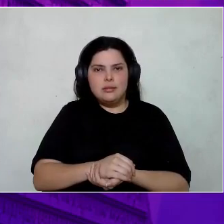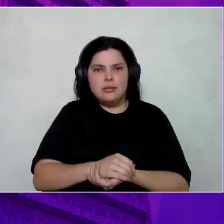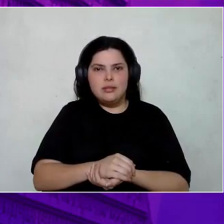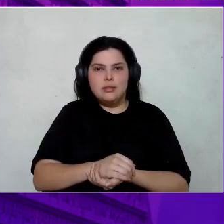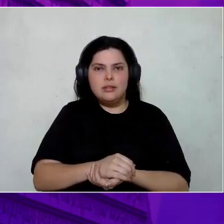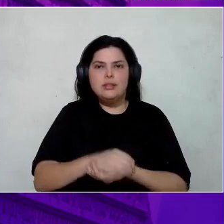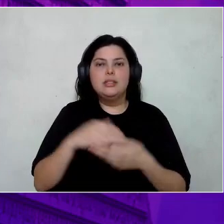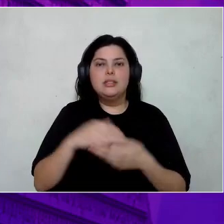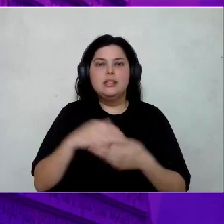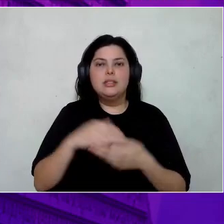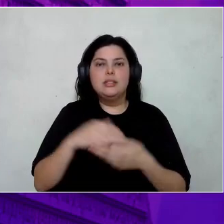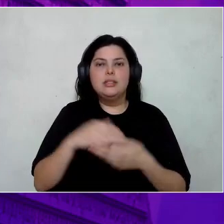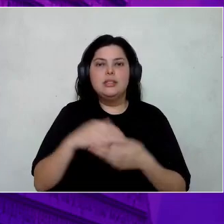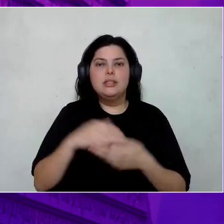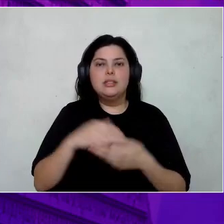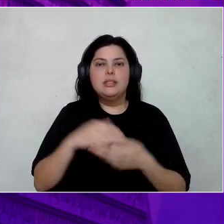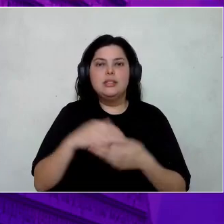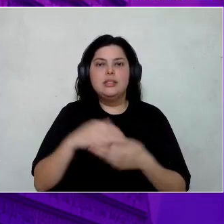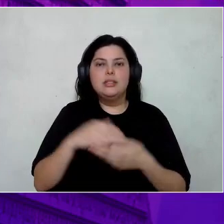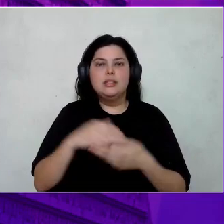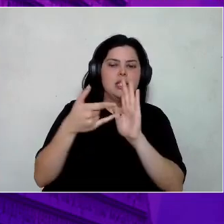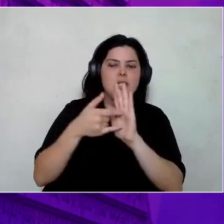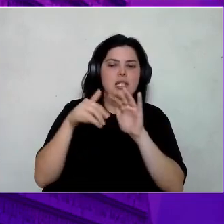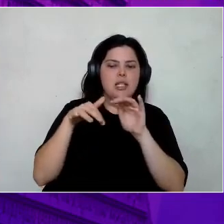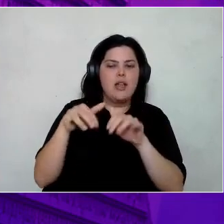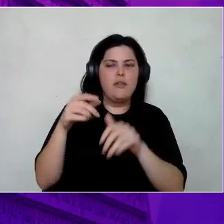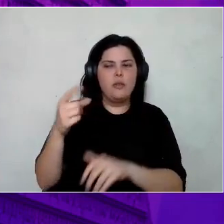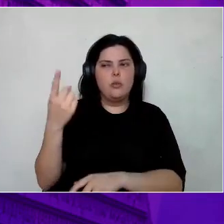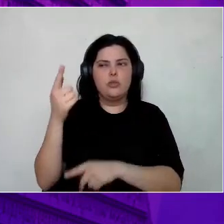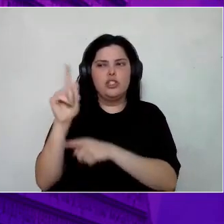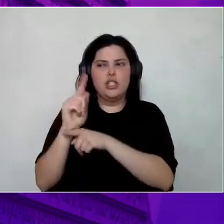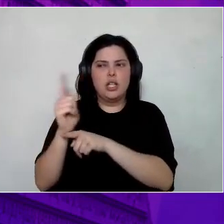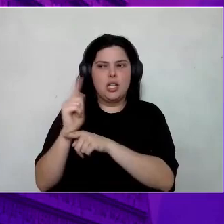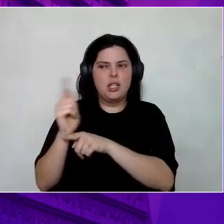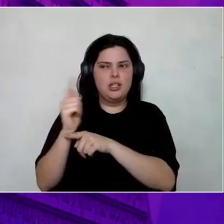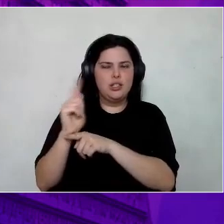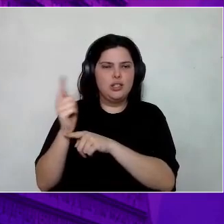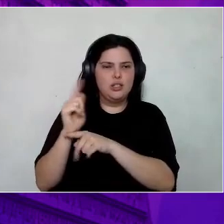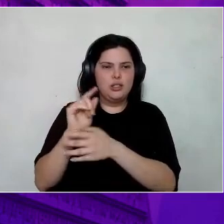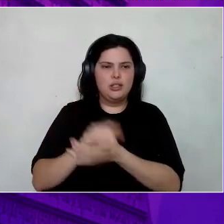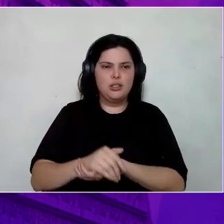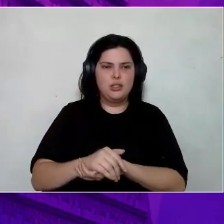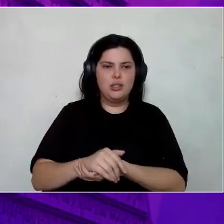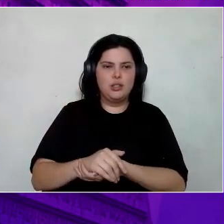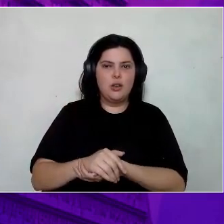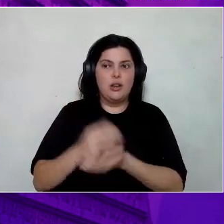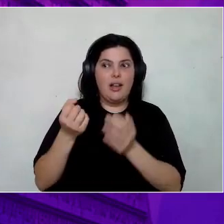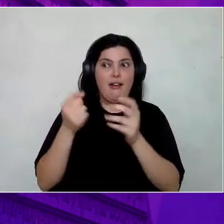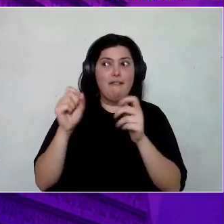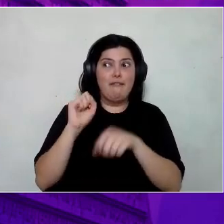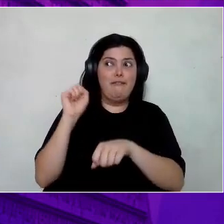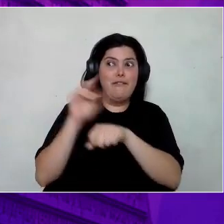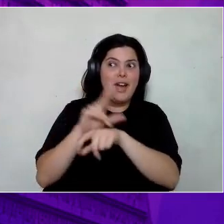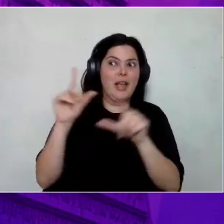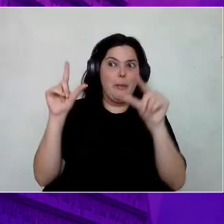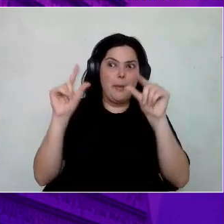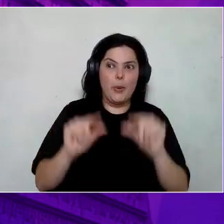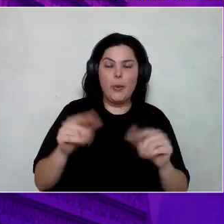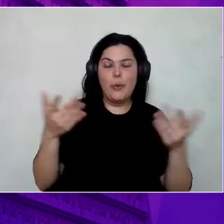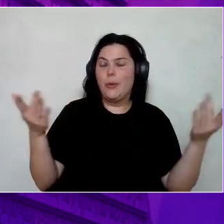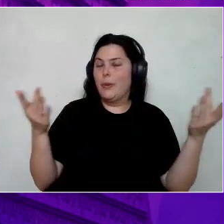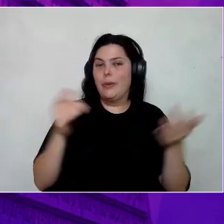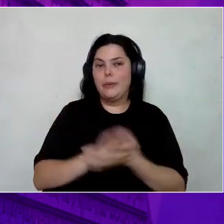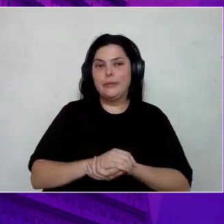10 desenvolvedores e um gerente. Eu, caramba, a quantidade de vagas é menor, né? E será que eu